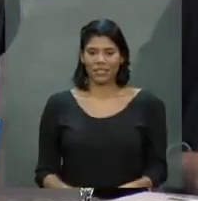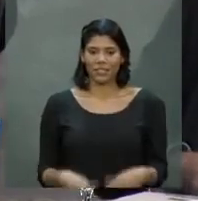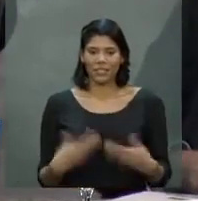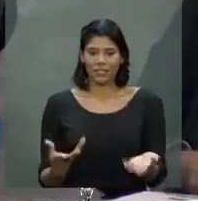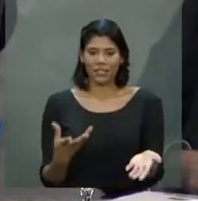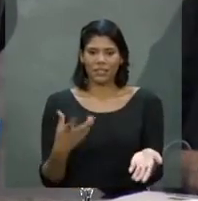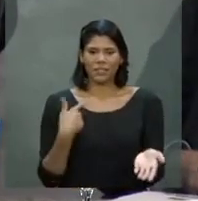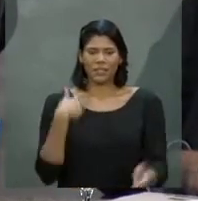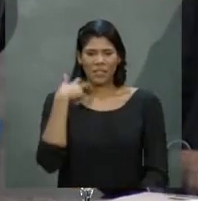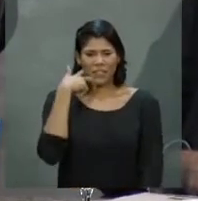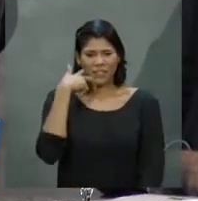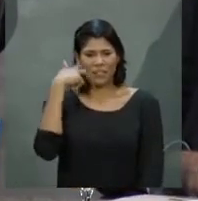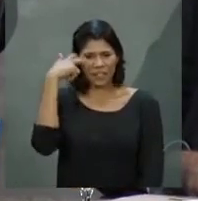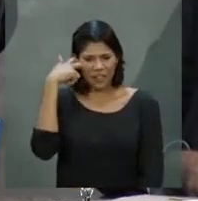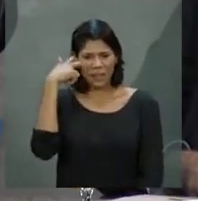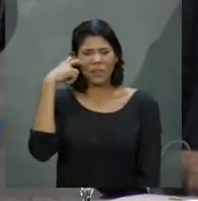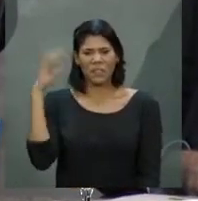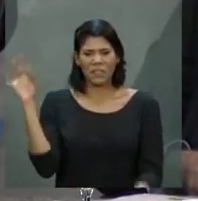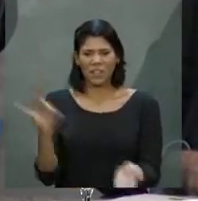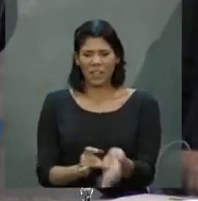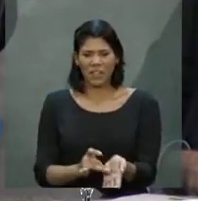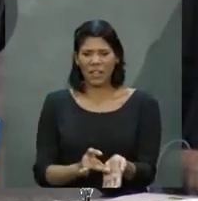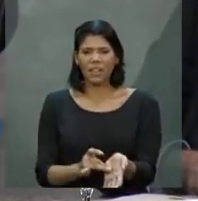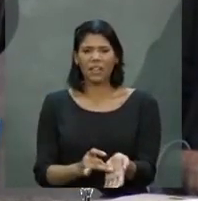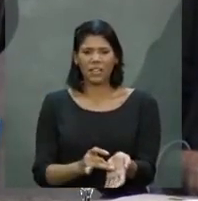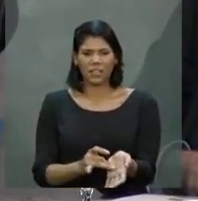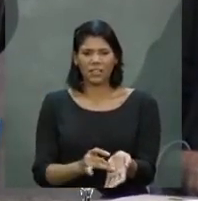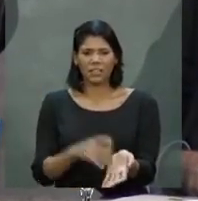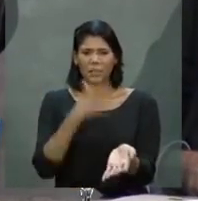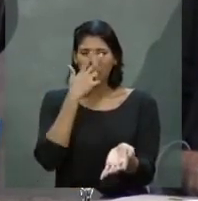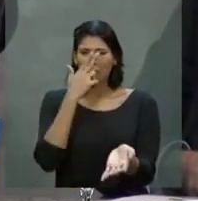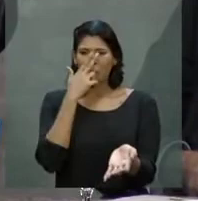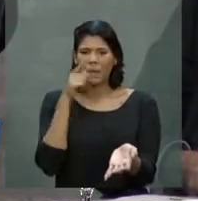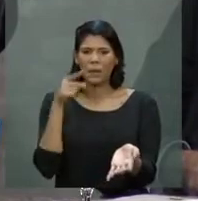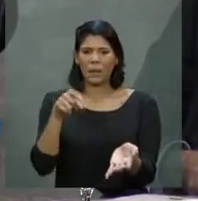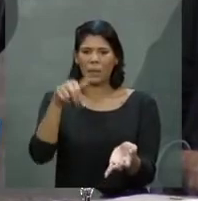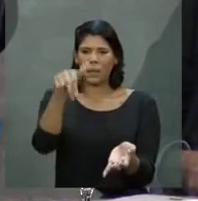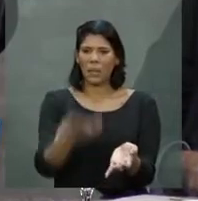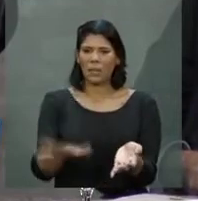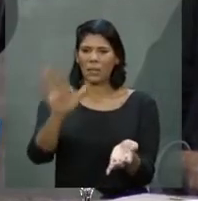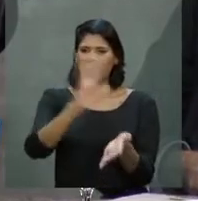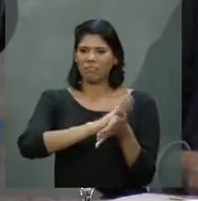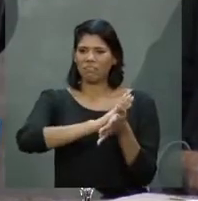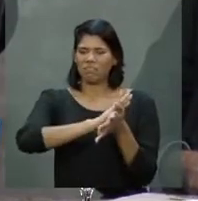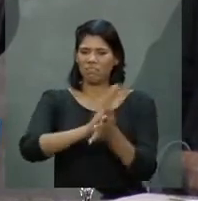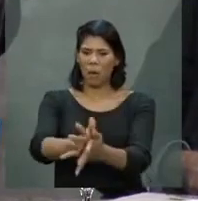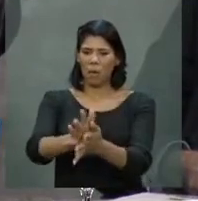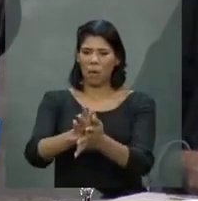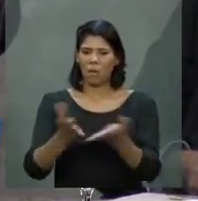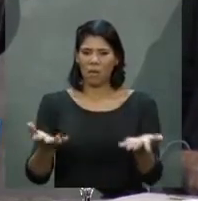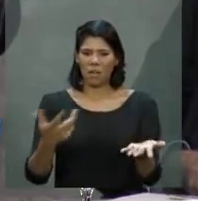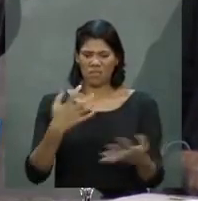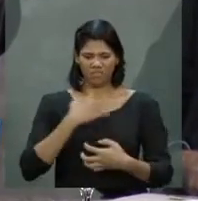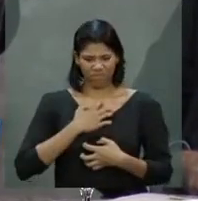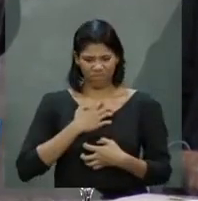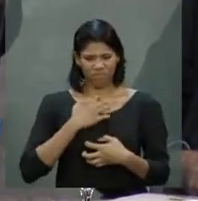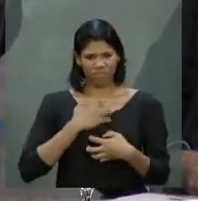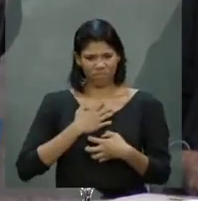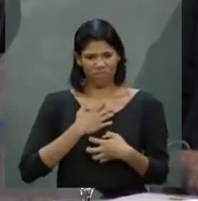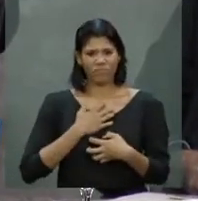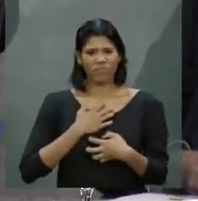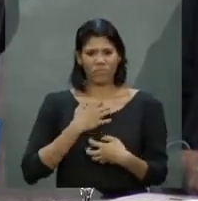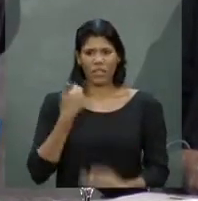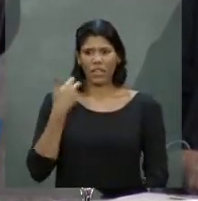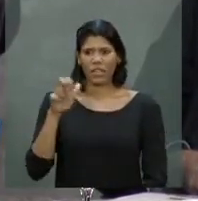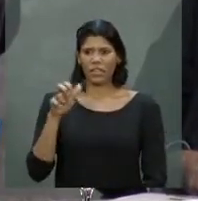Extremamente vergonhoso a forma como nós vimos que no nordestino foi tratado. Eu, pessoalmente, me senti nesse último mês, nesses 15